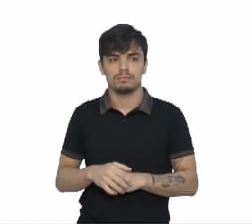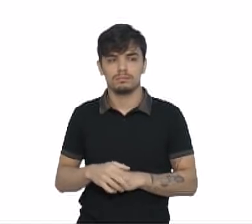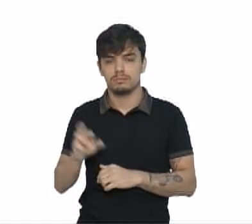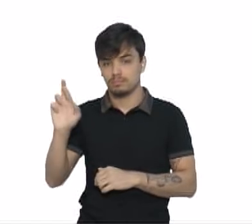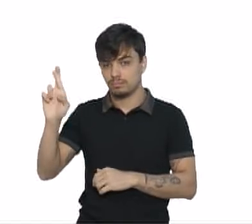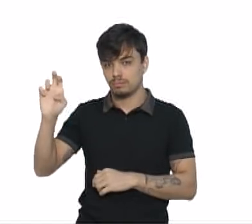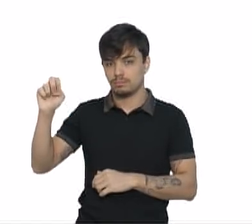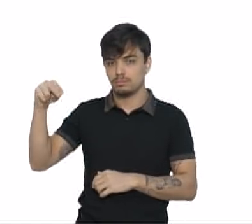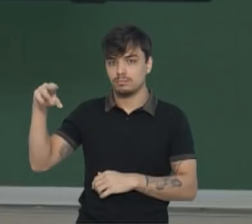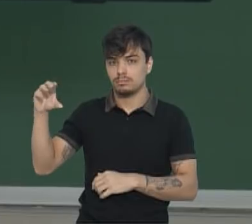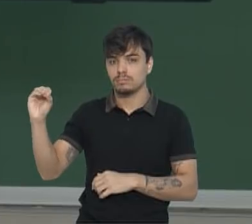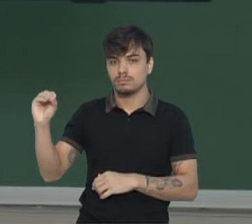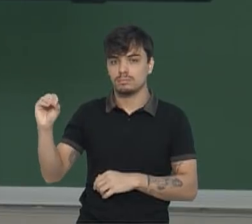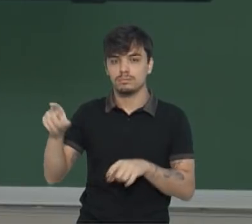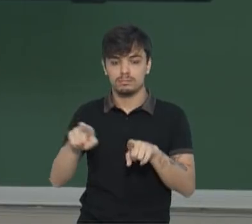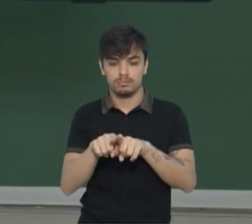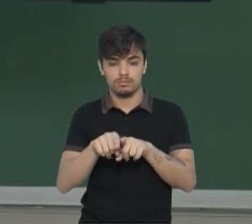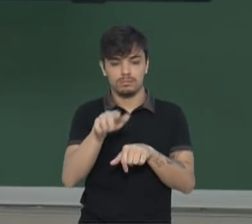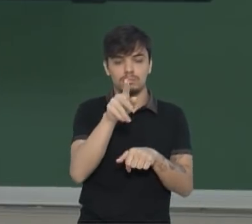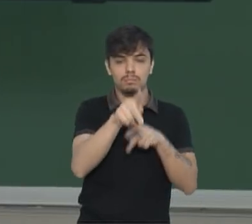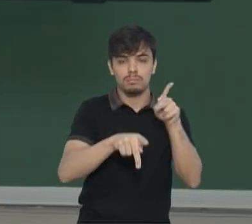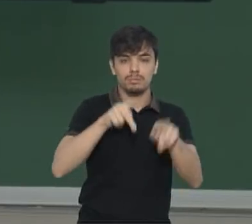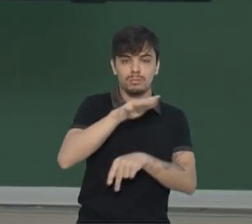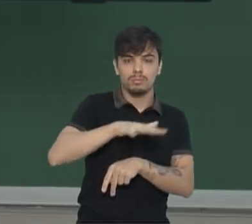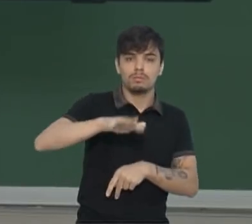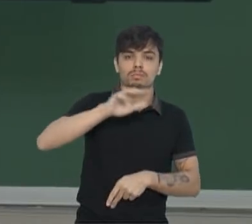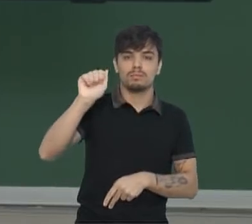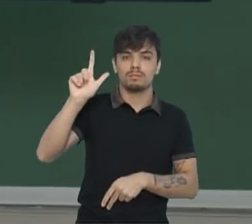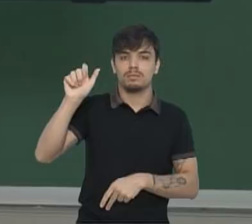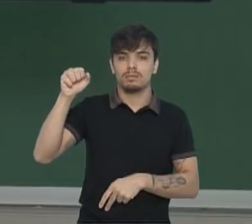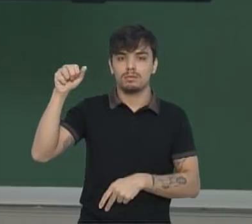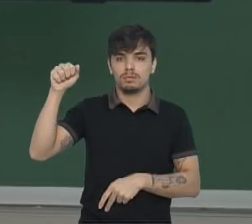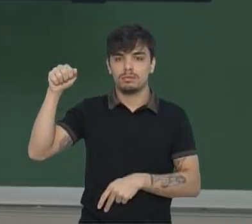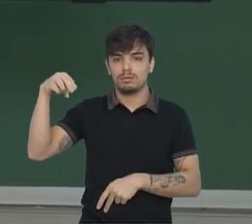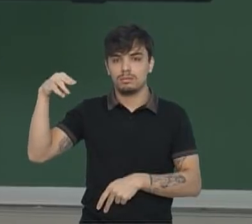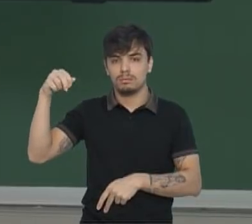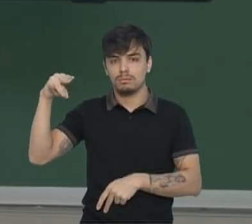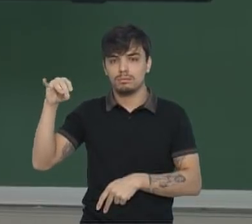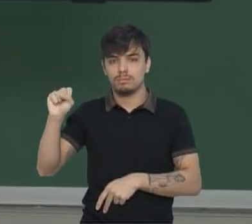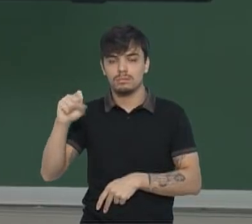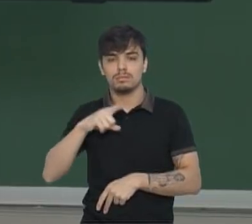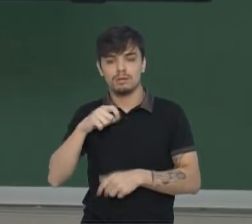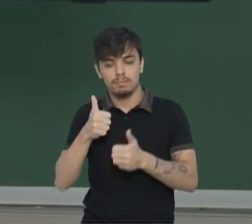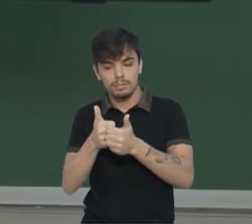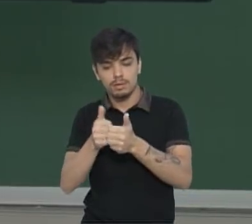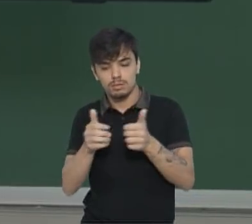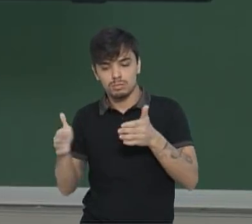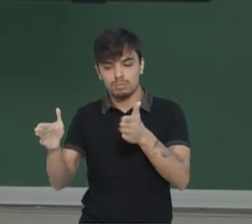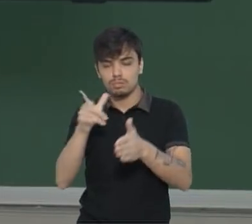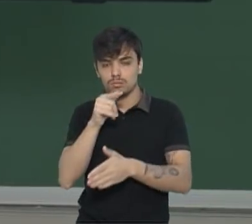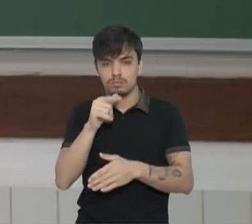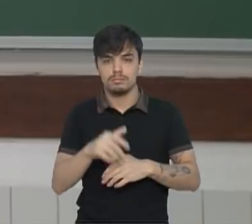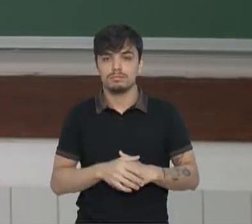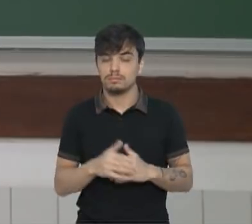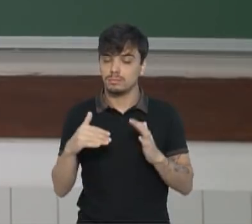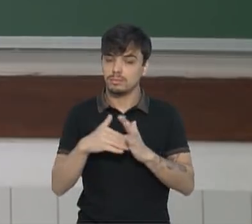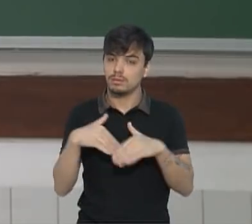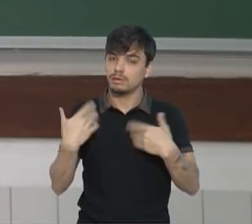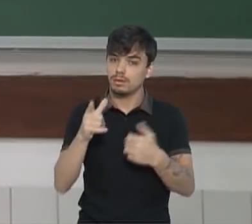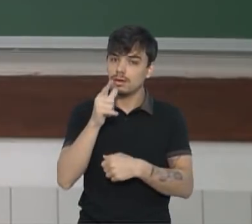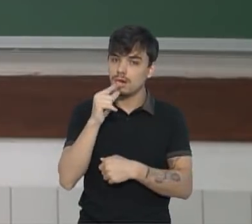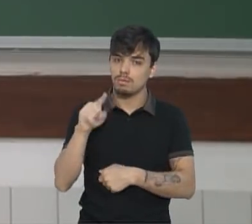Reno, e os alamanos estão aqui. Então eles estão vindo pela fronteira do rio Reno, até porque água é